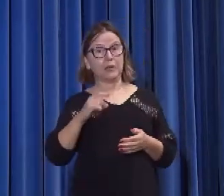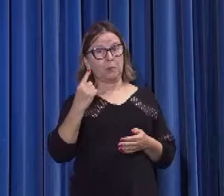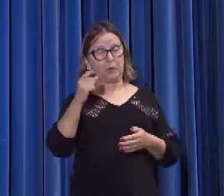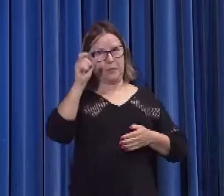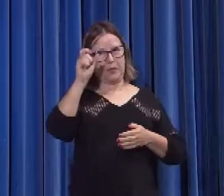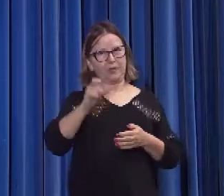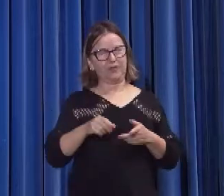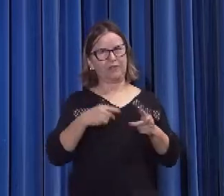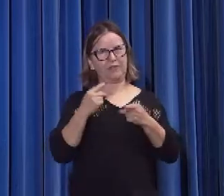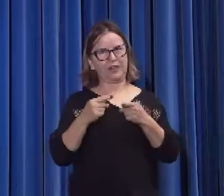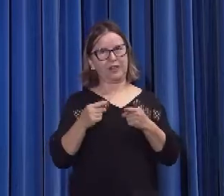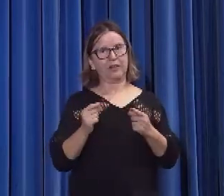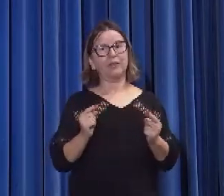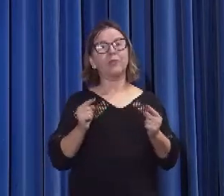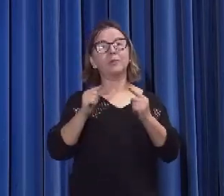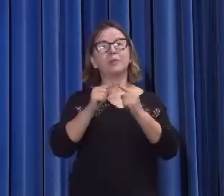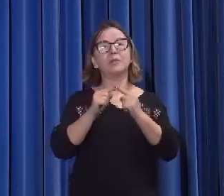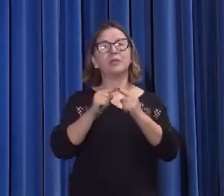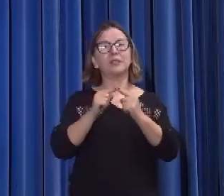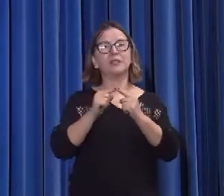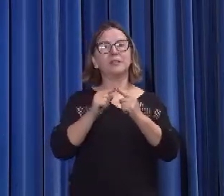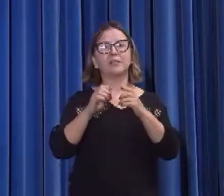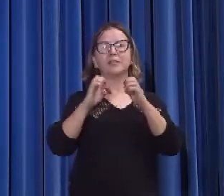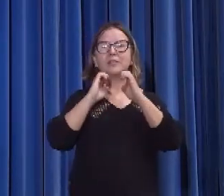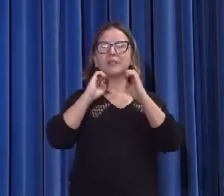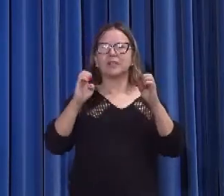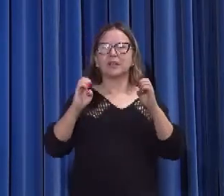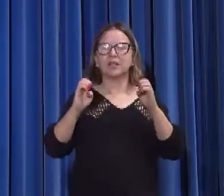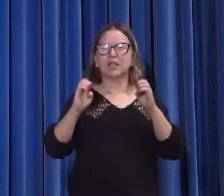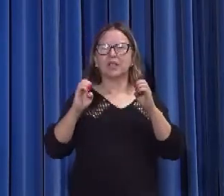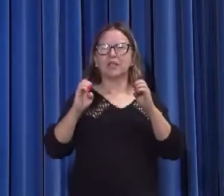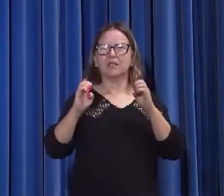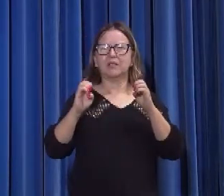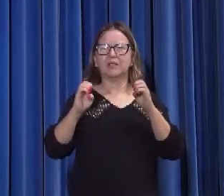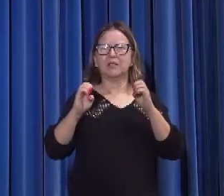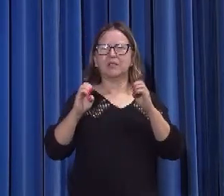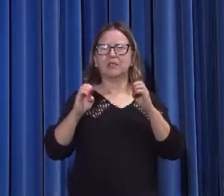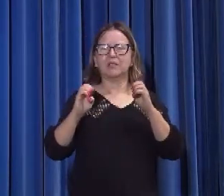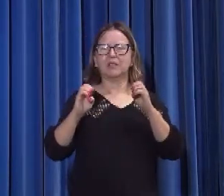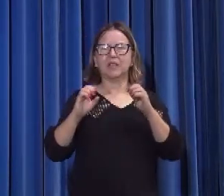do Evangelho é dar todas as coisas do mundo a você.